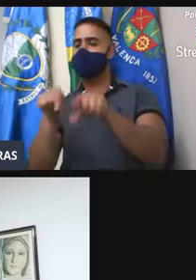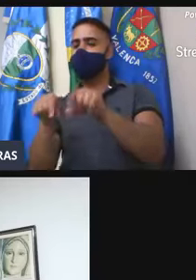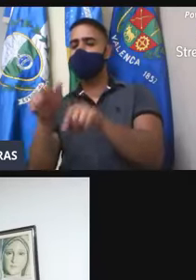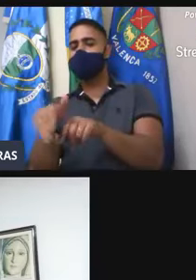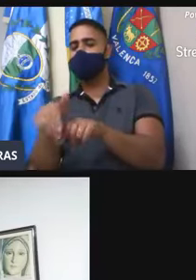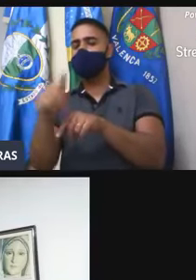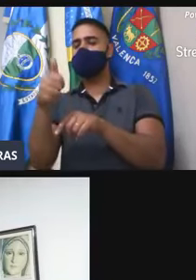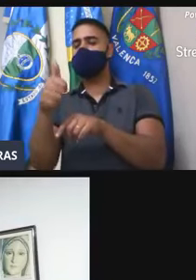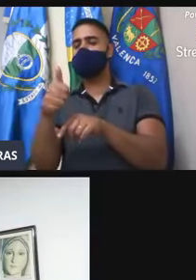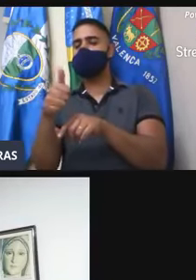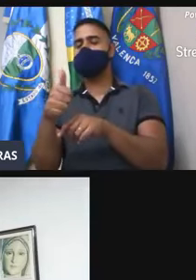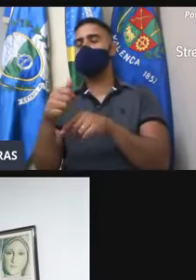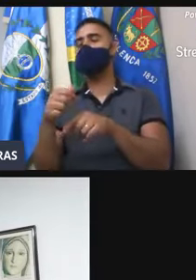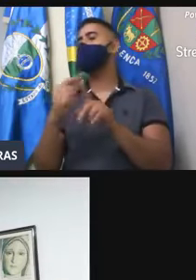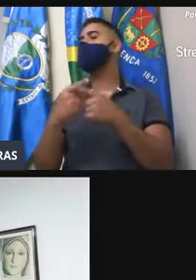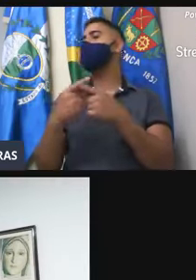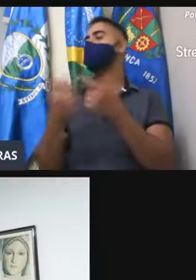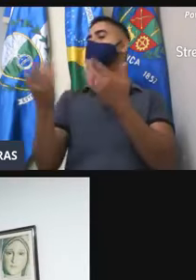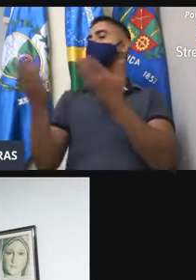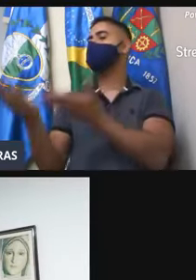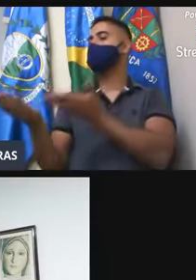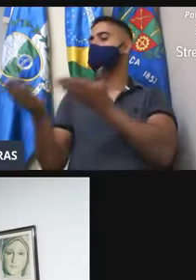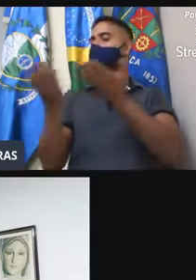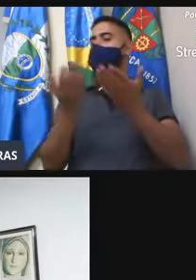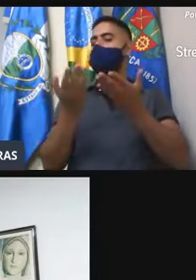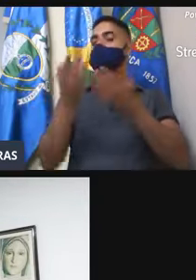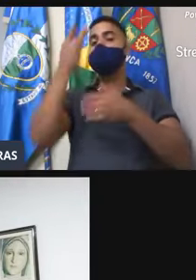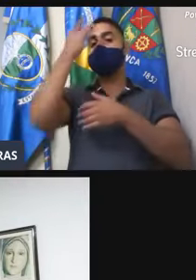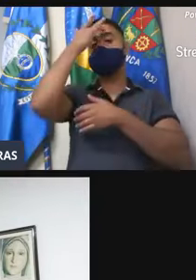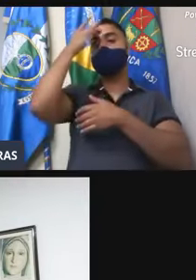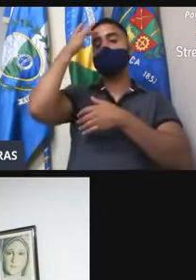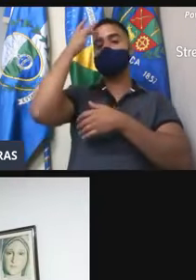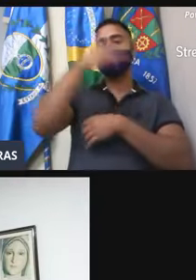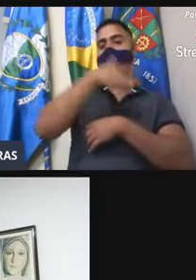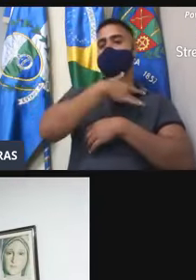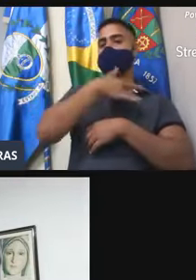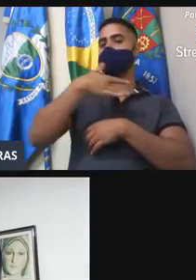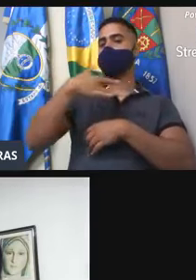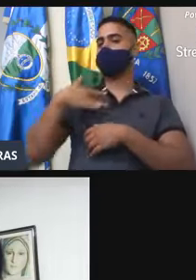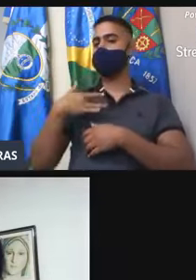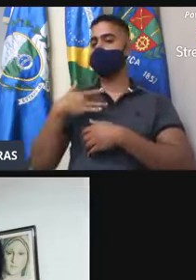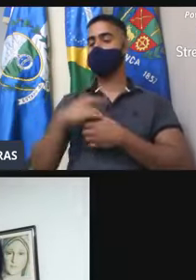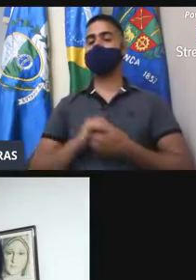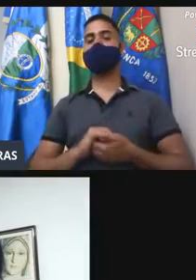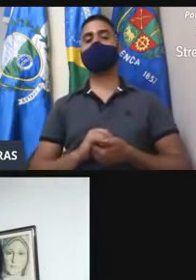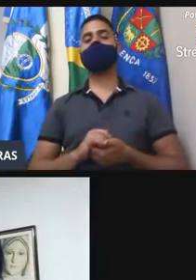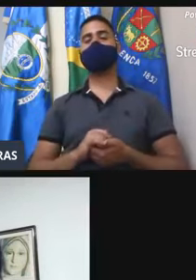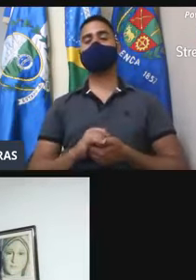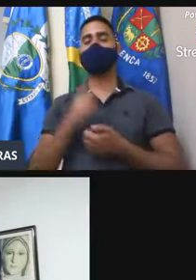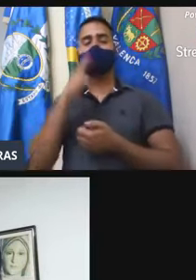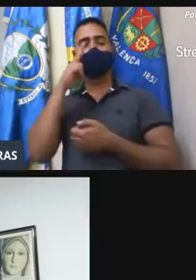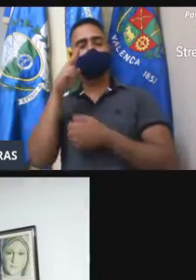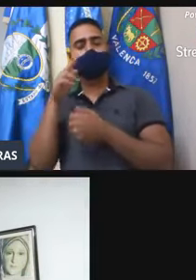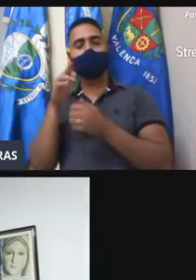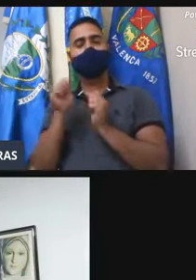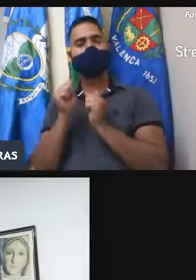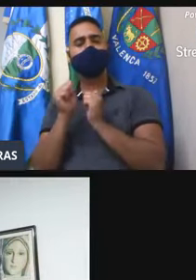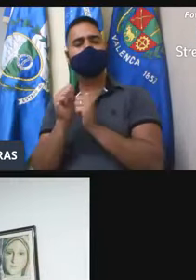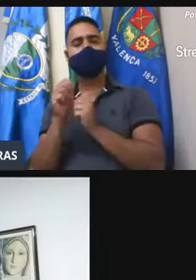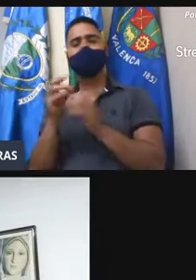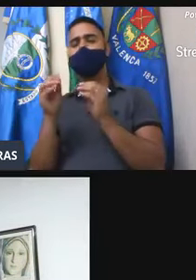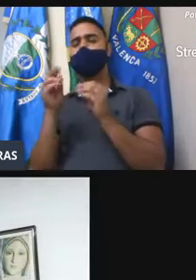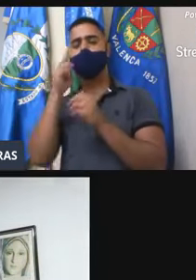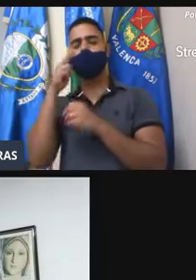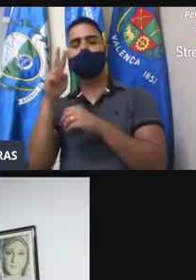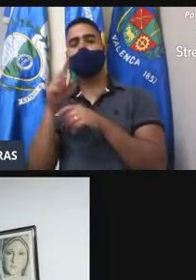é onde nós convidamos, né, uma pessoa da saúde que está acompanhando também, porque tudo